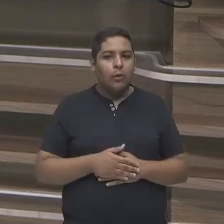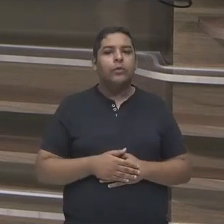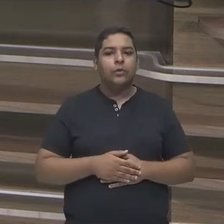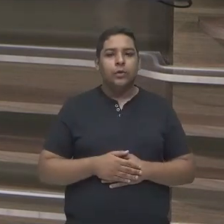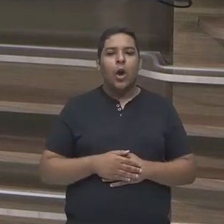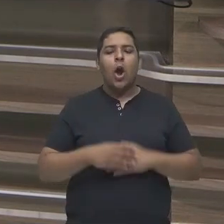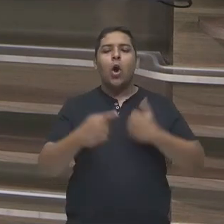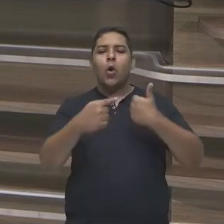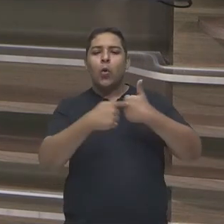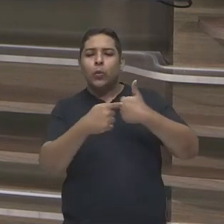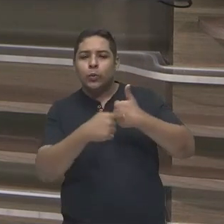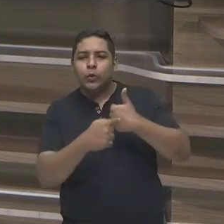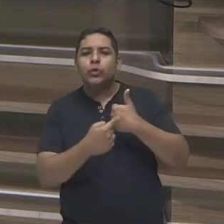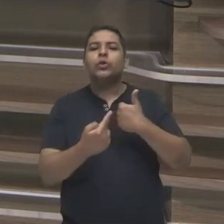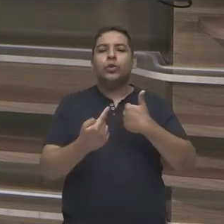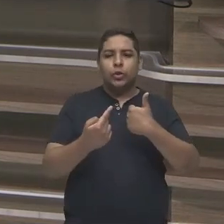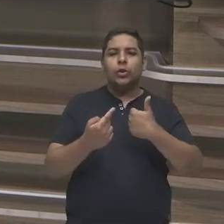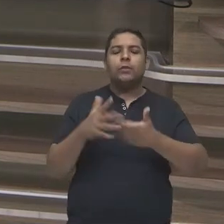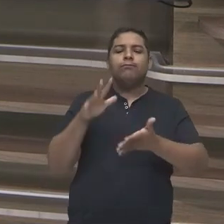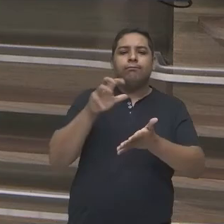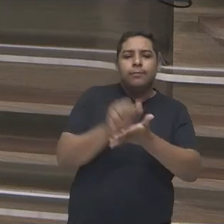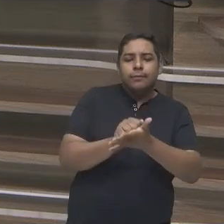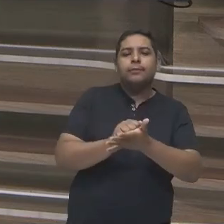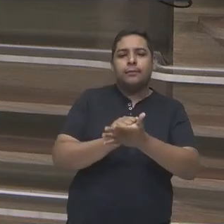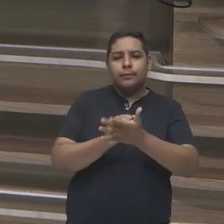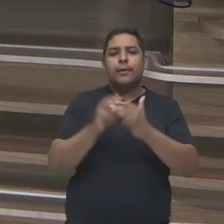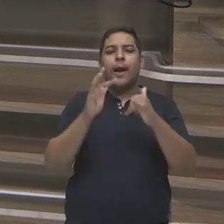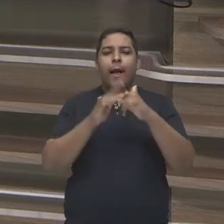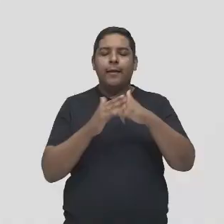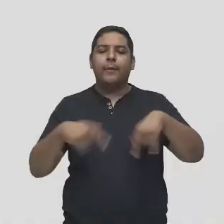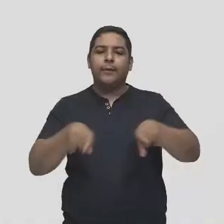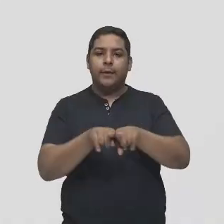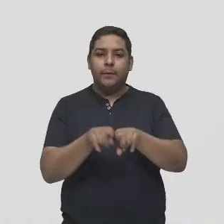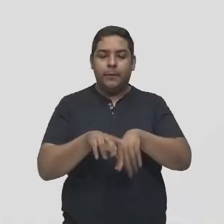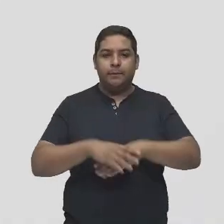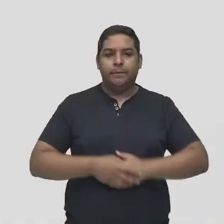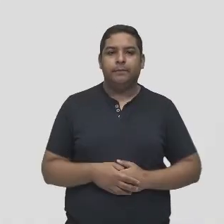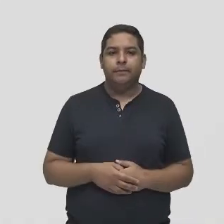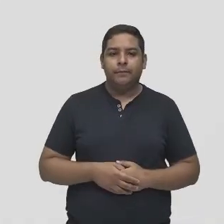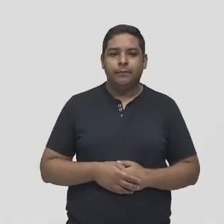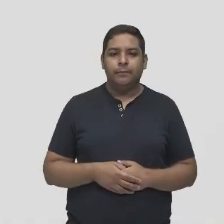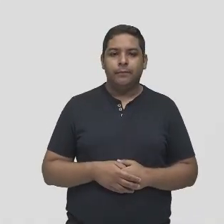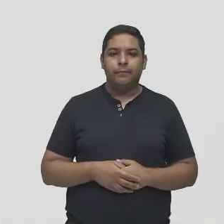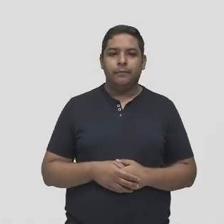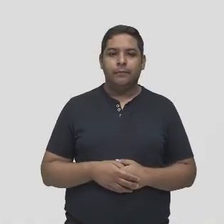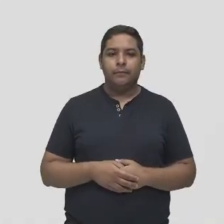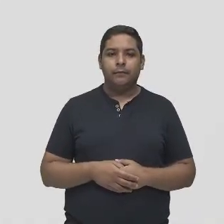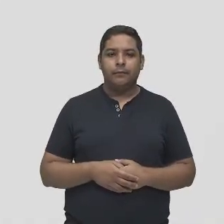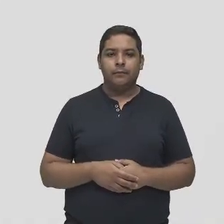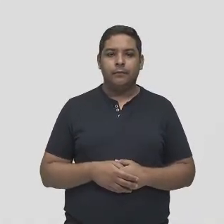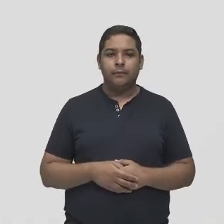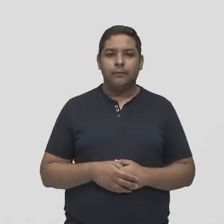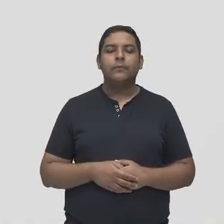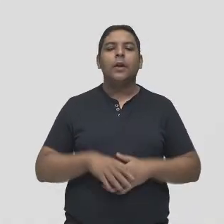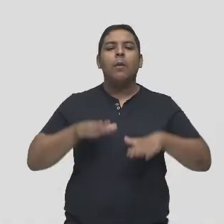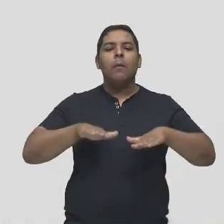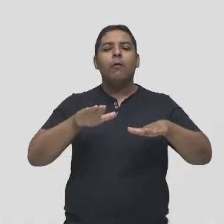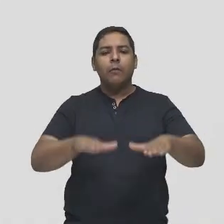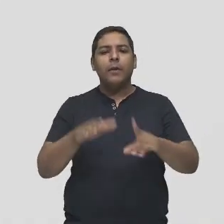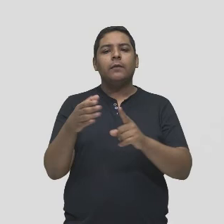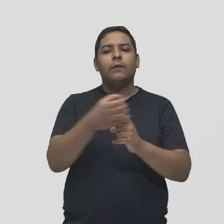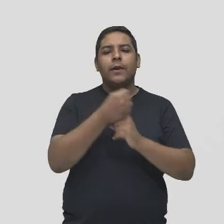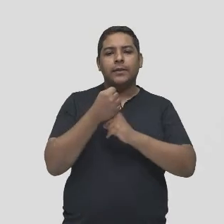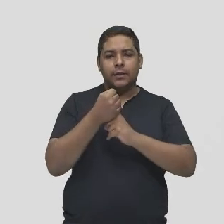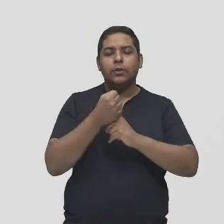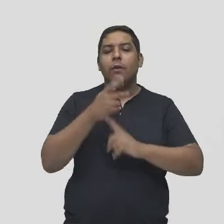curtir, compartilhar, se inscrever no canal, tá bom? Vamos lá então, olha aqui. Eu tenho aqui, ó, sobre movimentos fascistas,